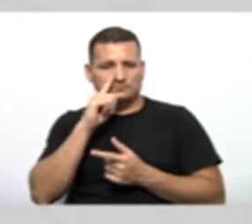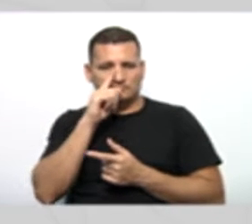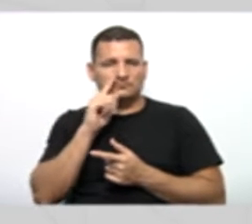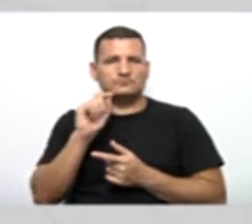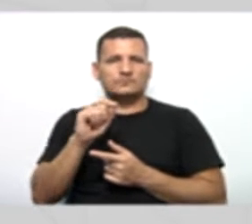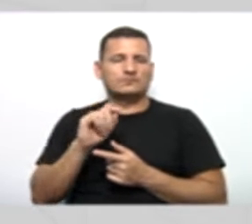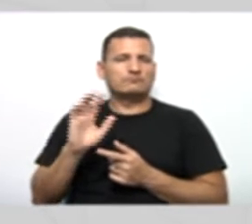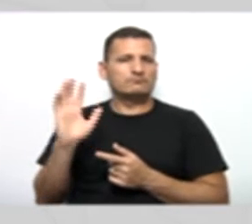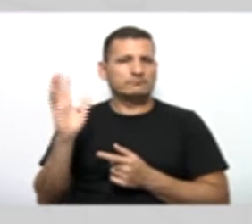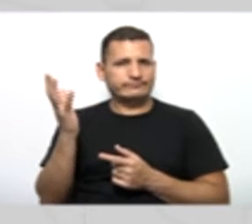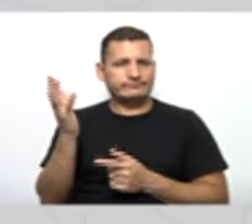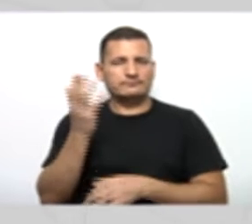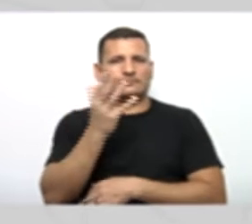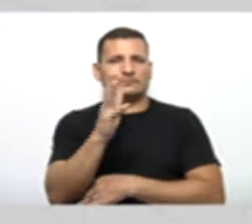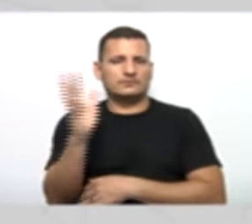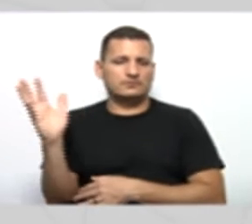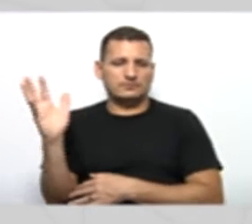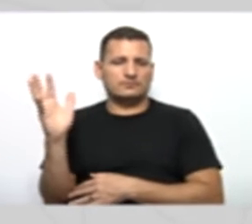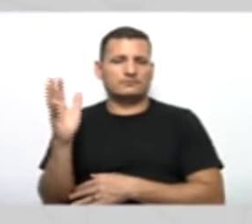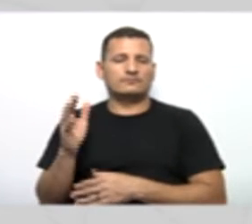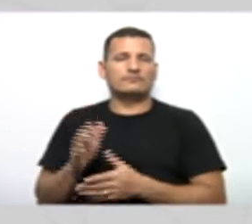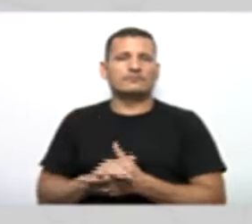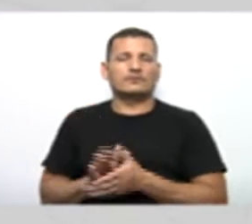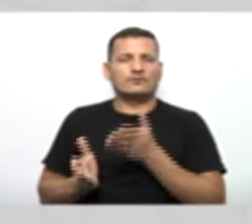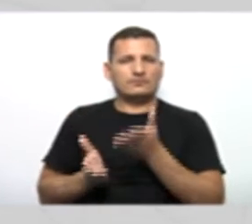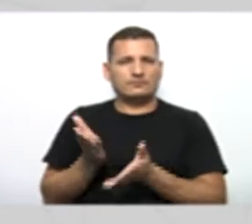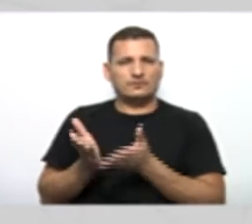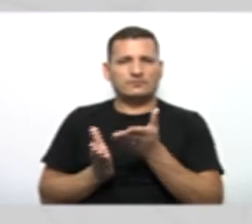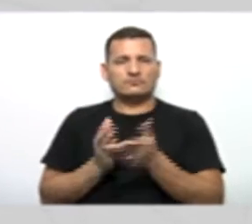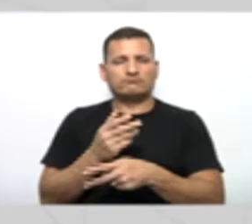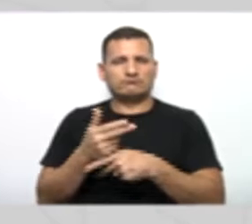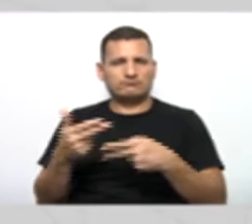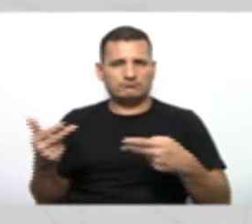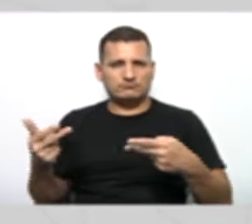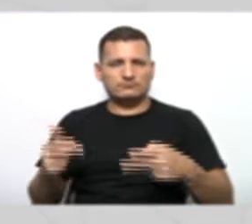acidentes ambientais no tratamento da deposição de resíduos.